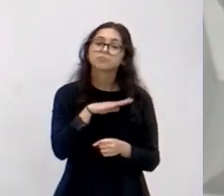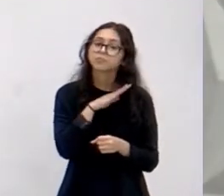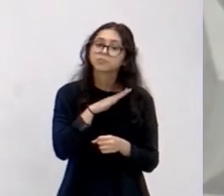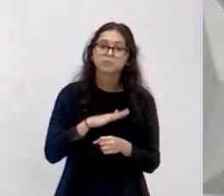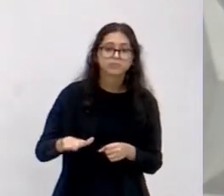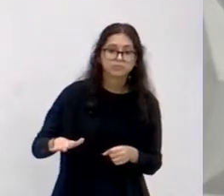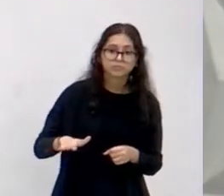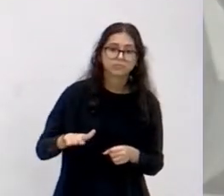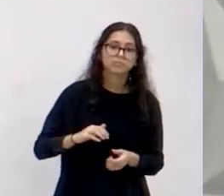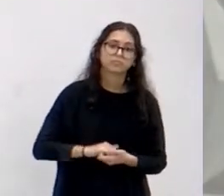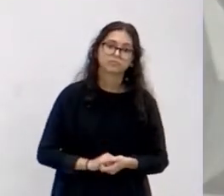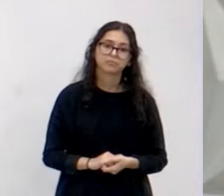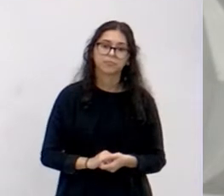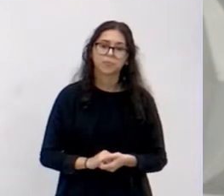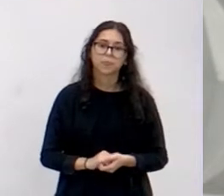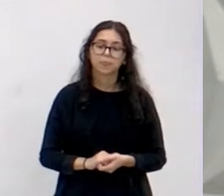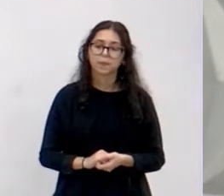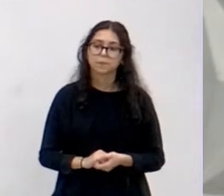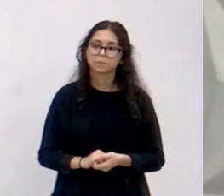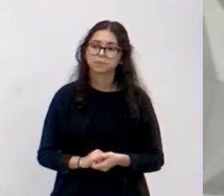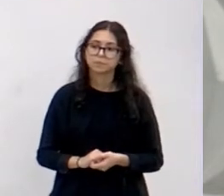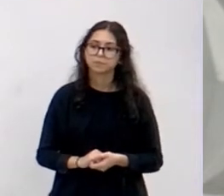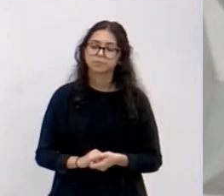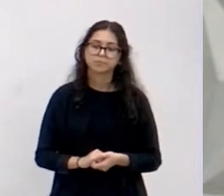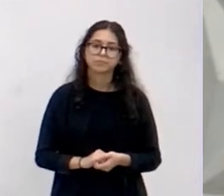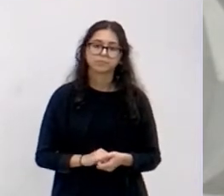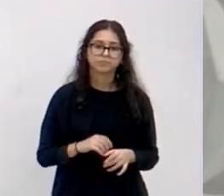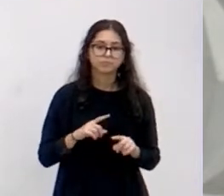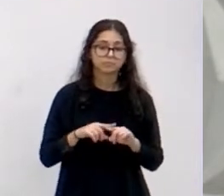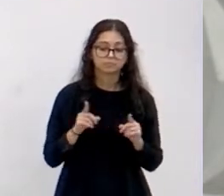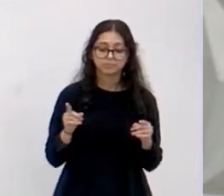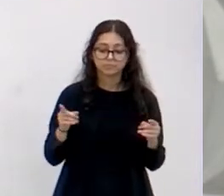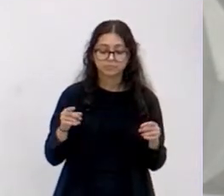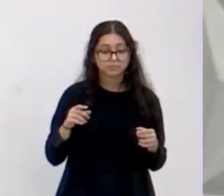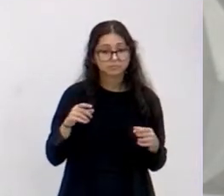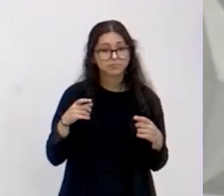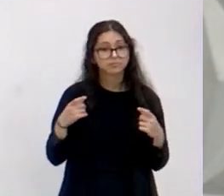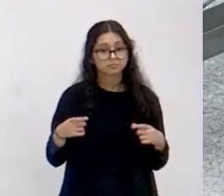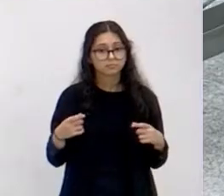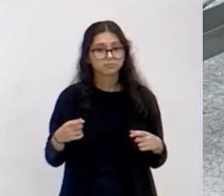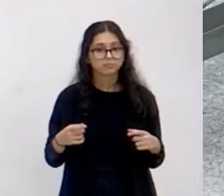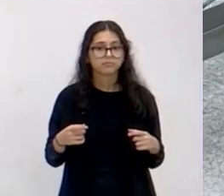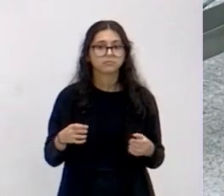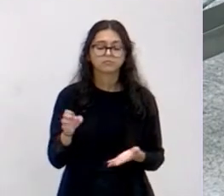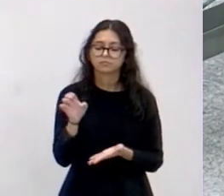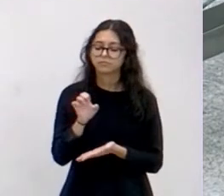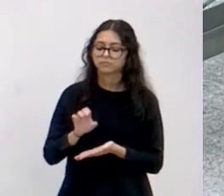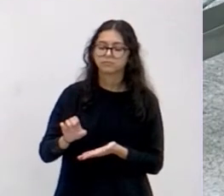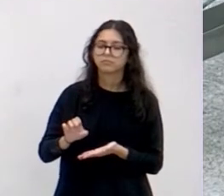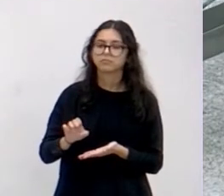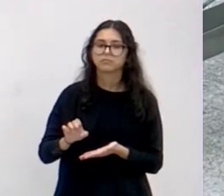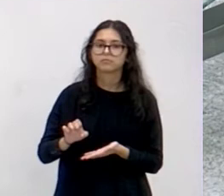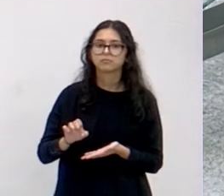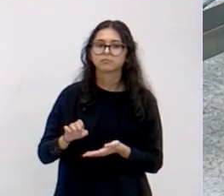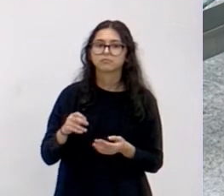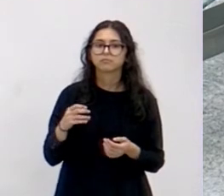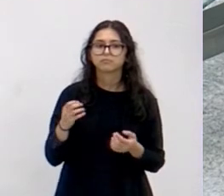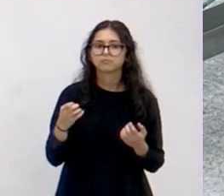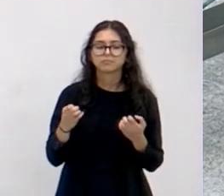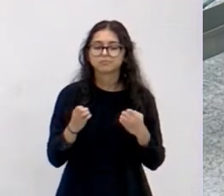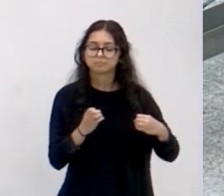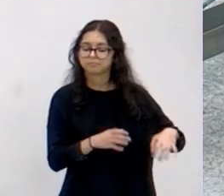bastante é o isso é está bom almoço agora aqui ele não está dizendo isso ele está se dando por Vencido